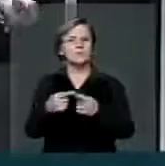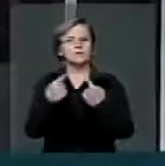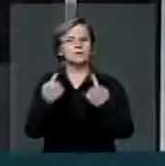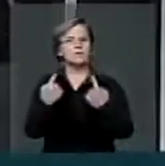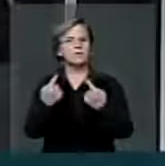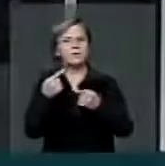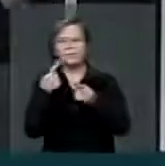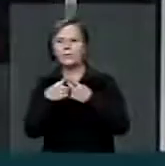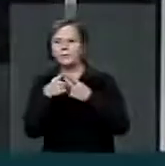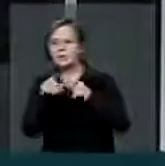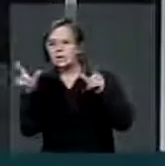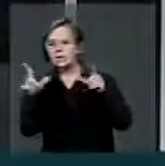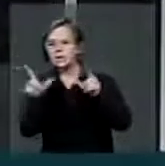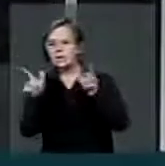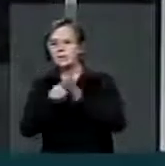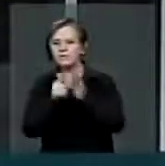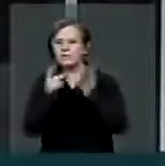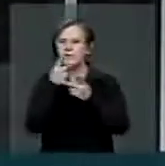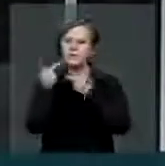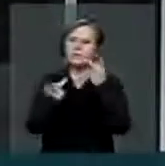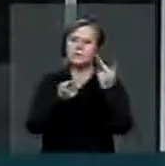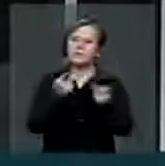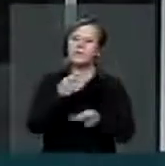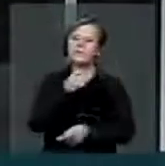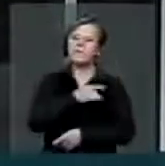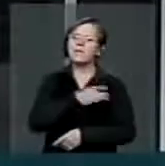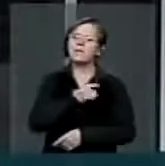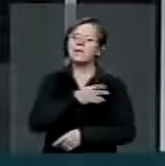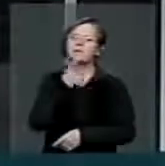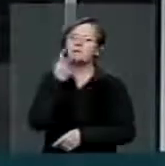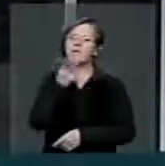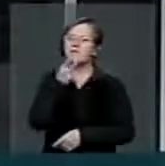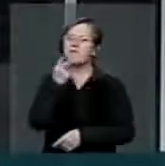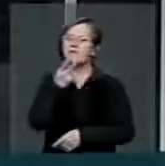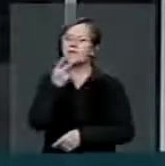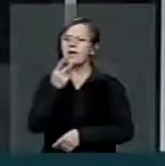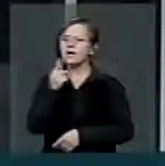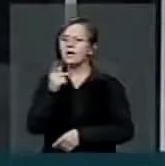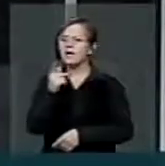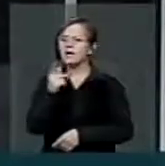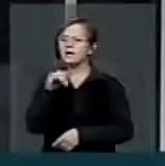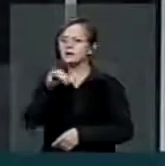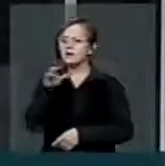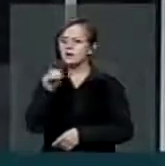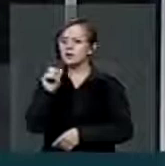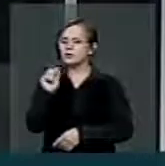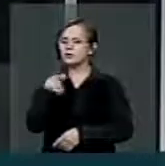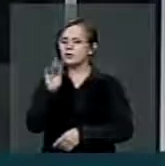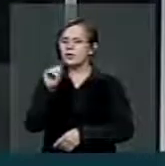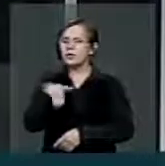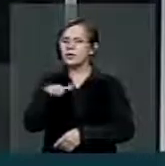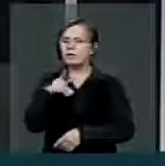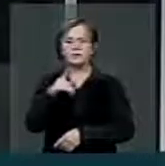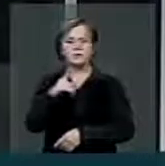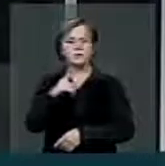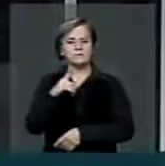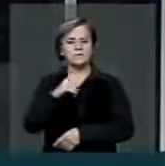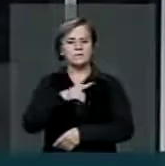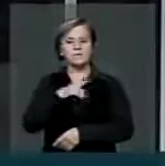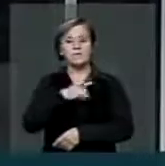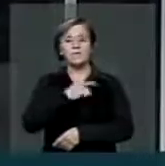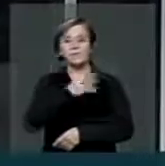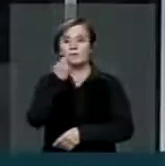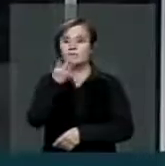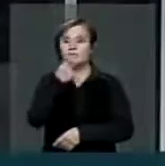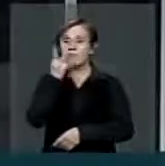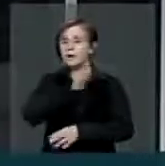mídia tem medo de dizer que o Joaquim Barbosa foi no jogo do Brasil e Inglaterra, lá no Rio de Janeiro, com dinheiro público, senhor